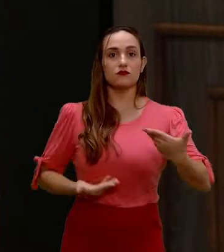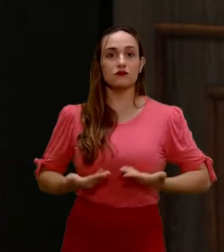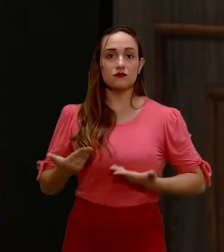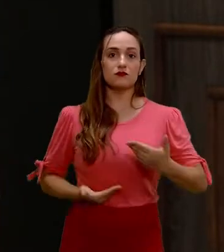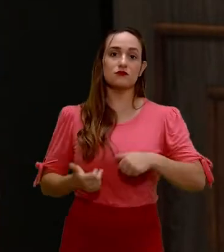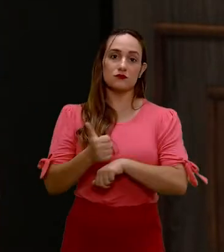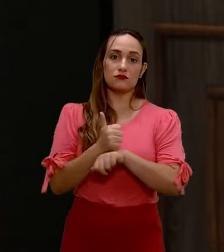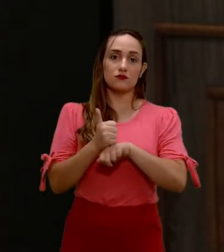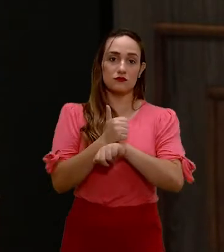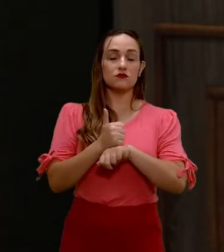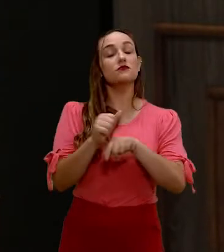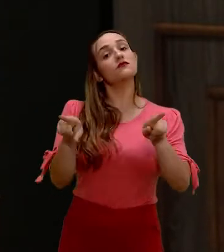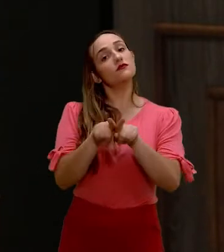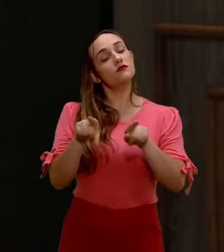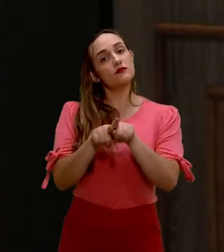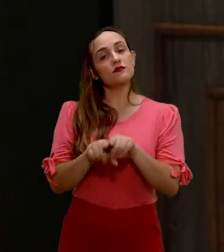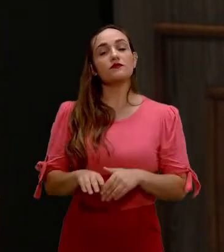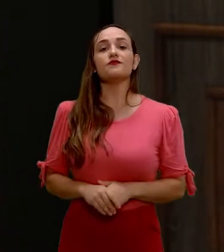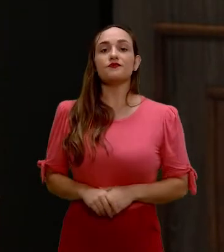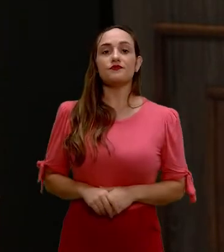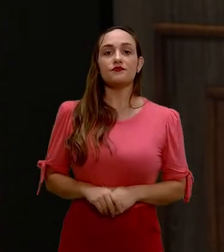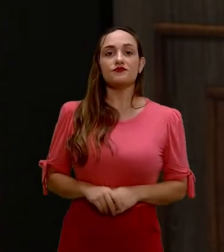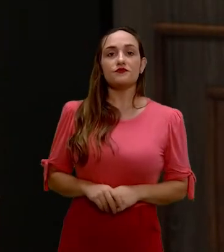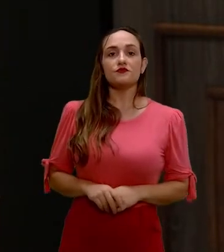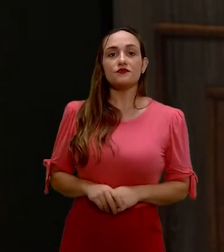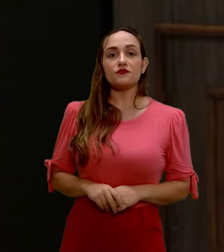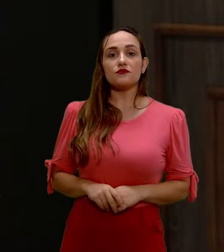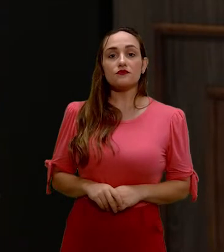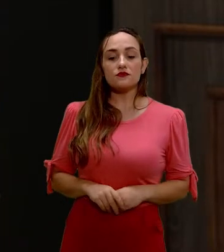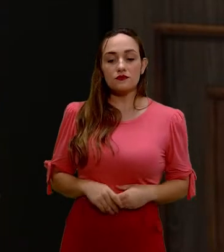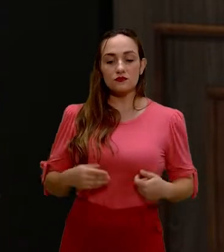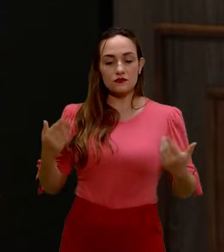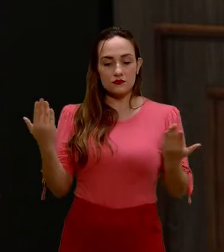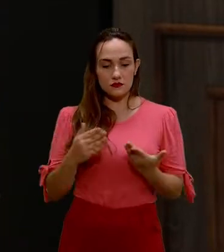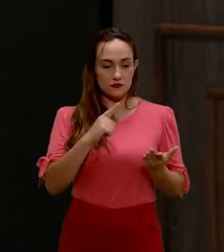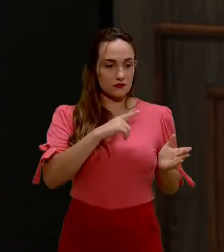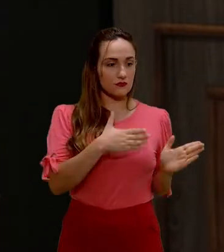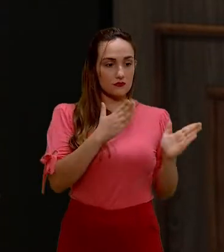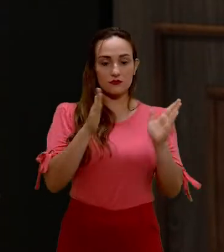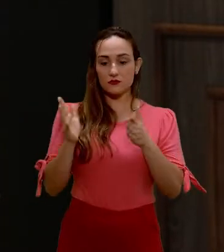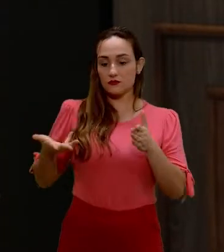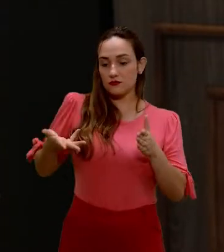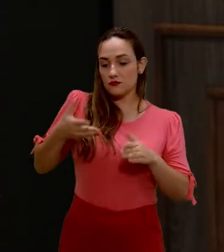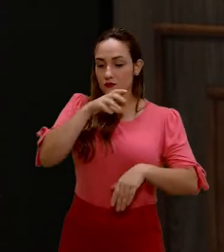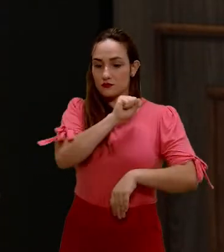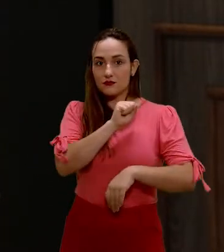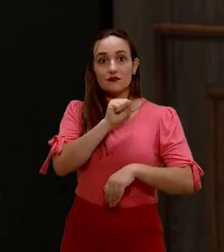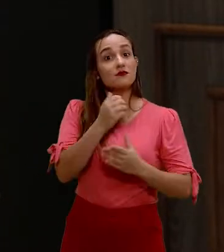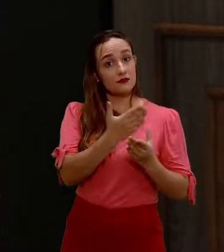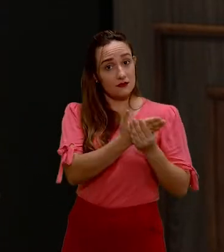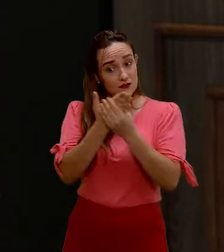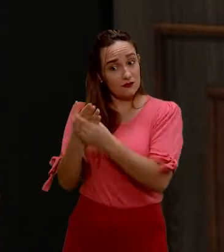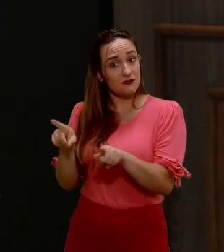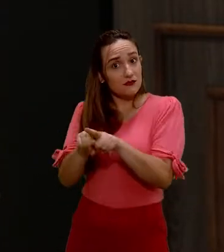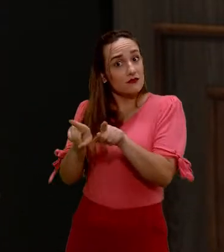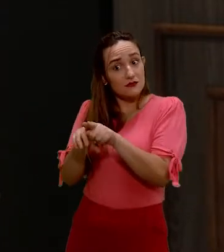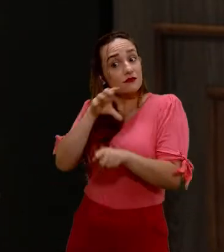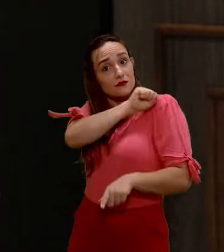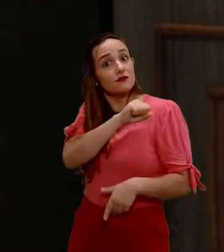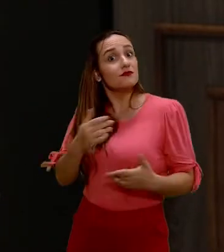maior e, com a implementação de uma rotina mais célere, agilizar o procedimento.